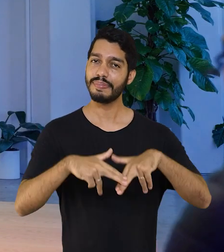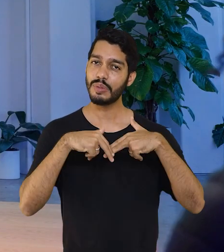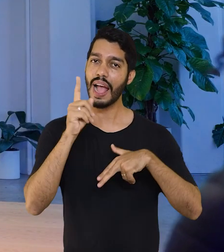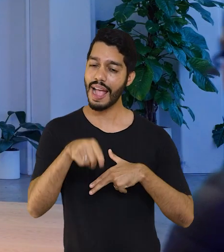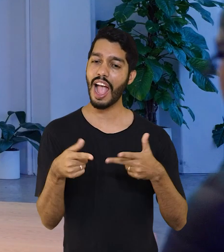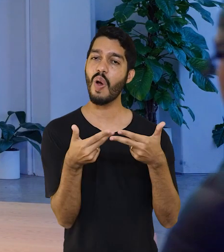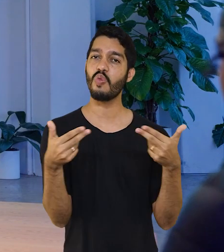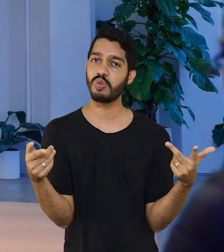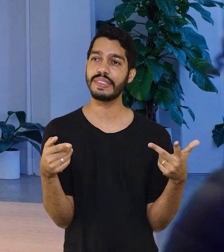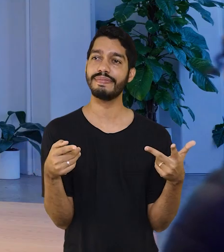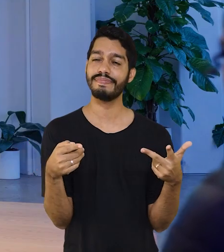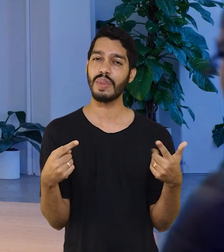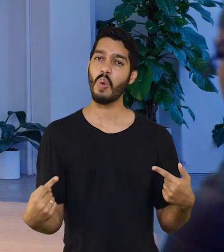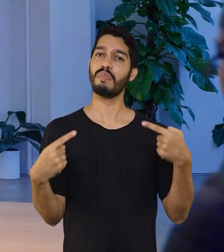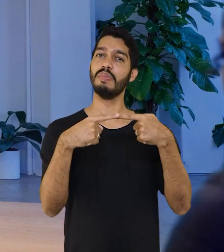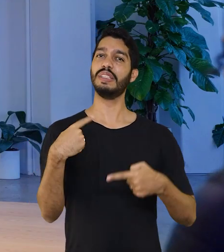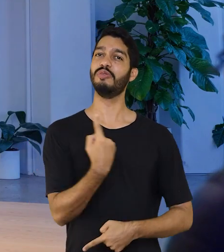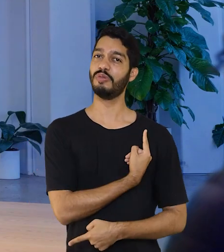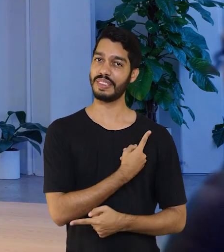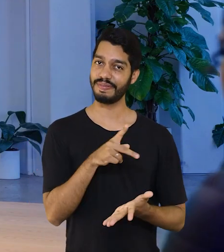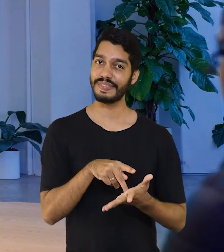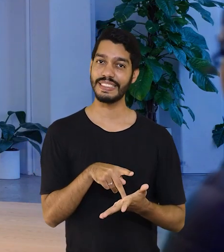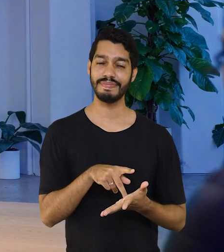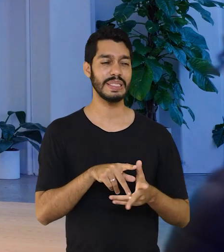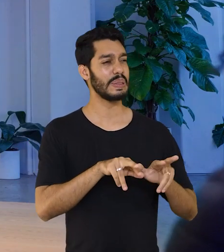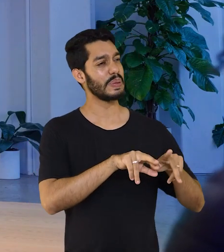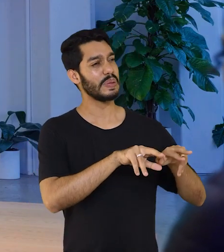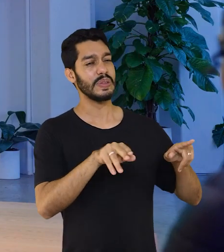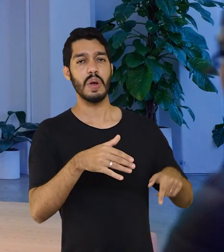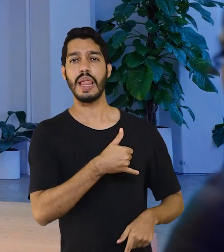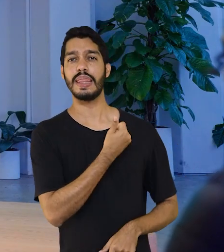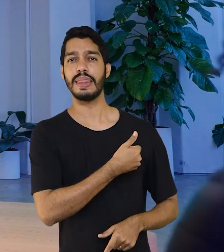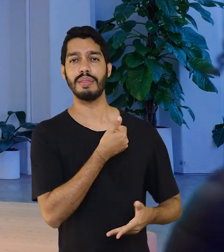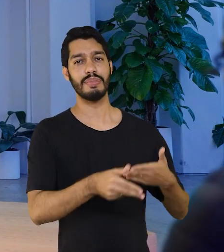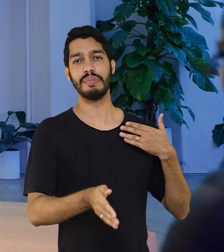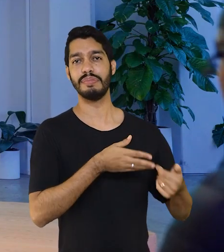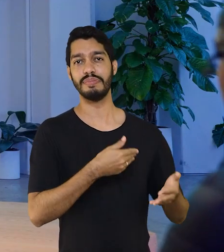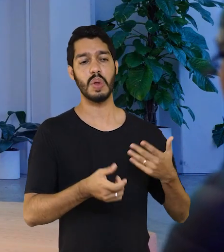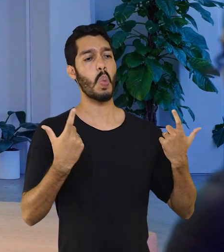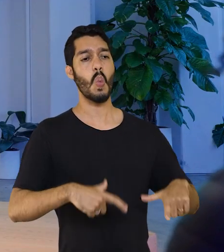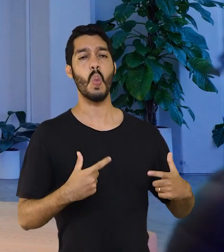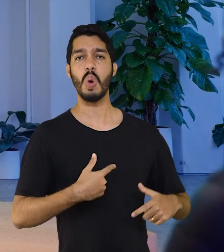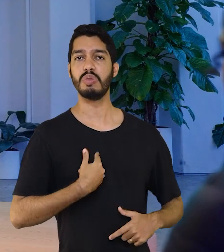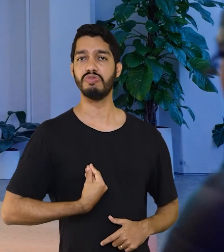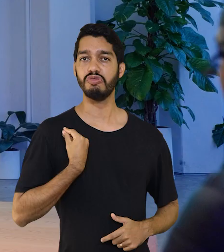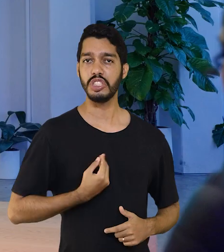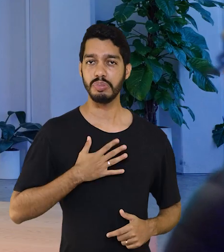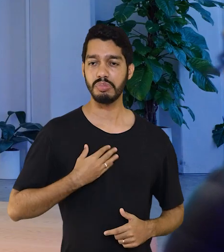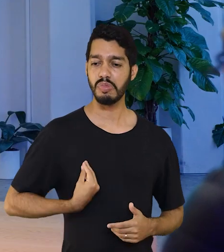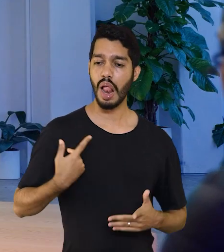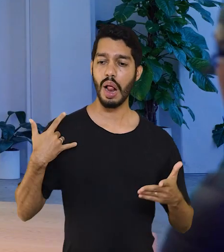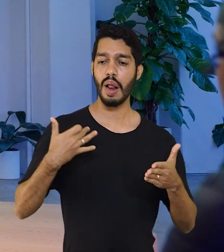porque esse é o tipo de coisa que é para todo mundo, em todas as verticais, e não importa a idade, não importa onde você